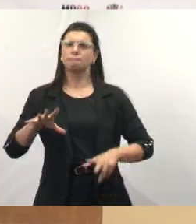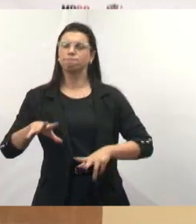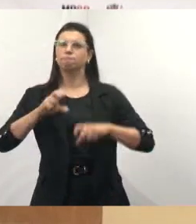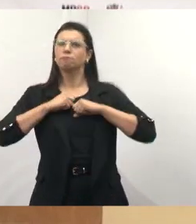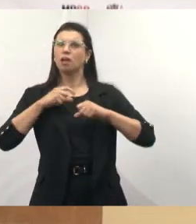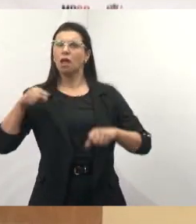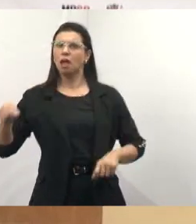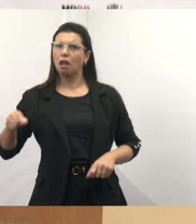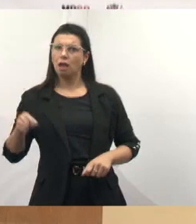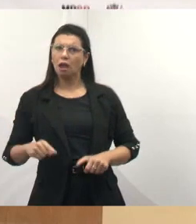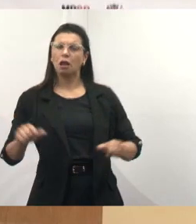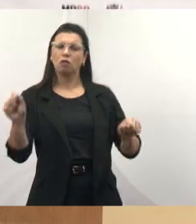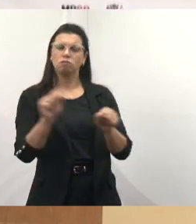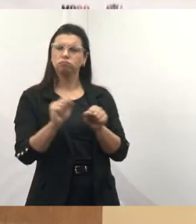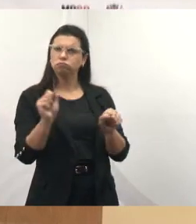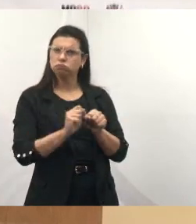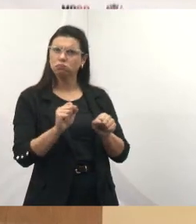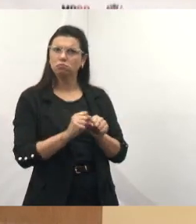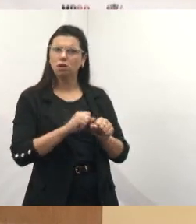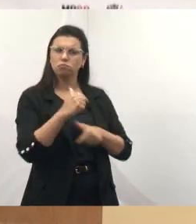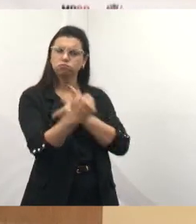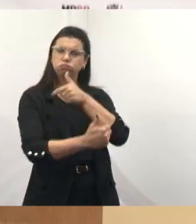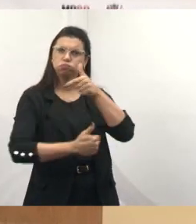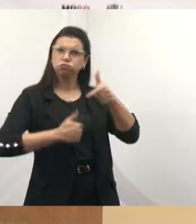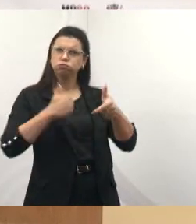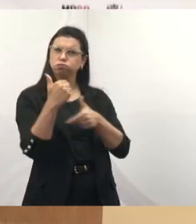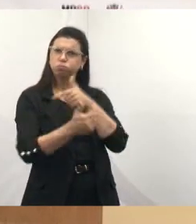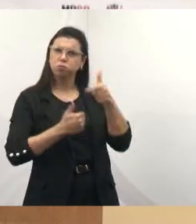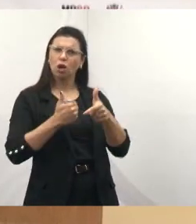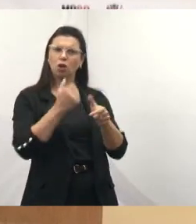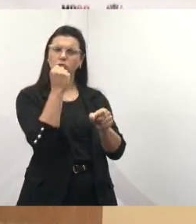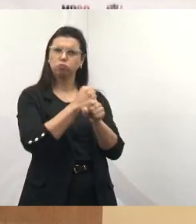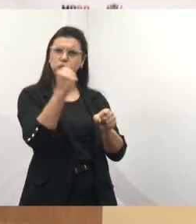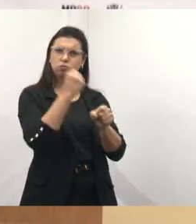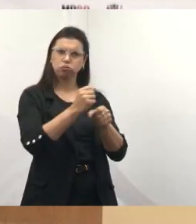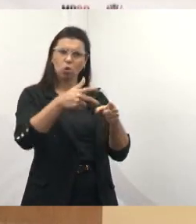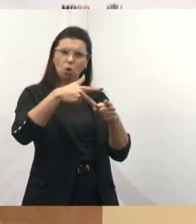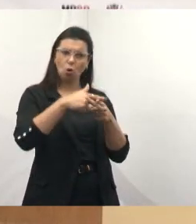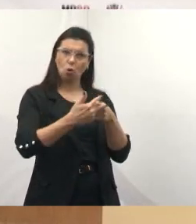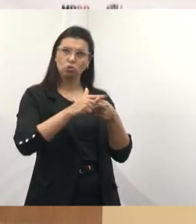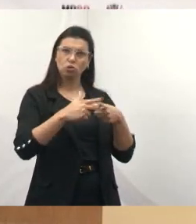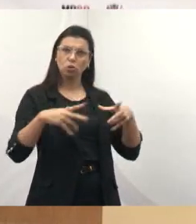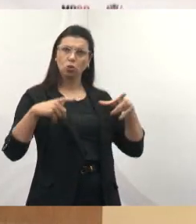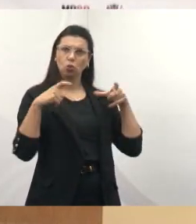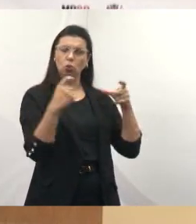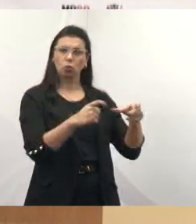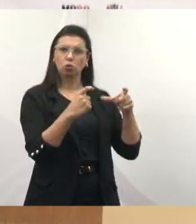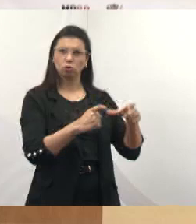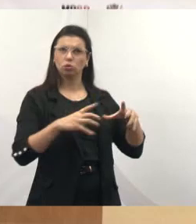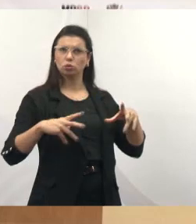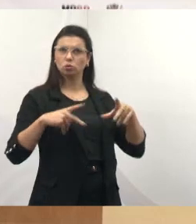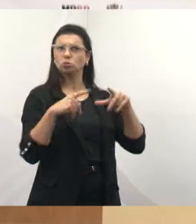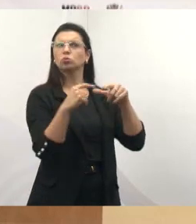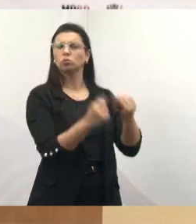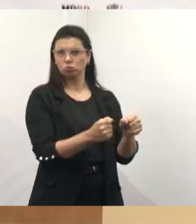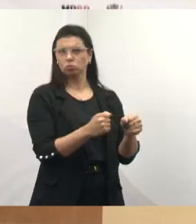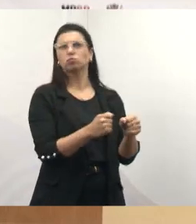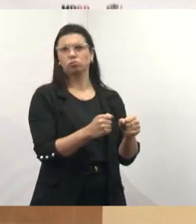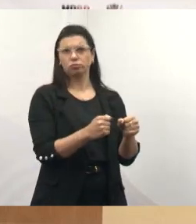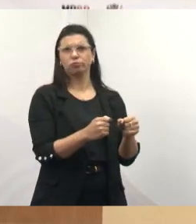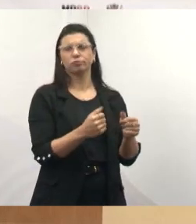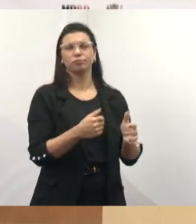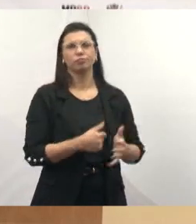drenagem, fez o asfalto, fez calçada, iluminação de LED, criou praças e dando dignidade